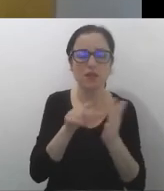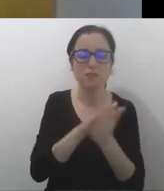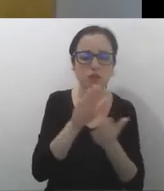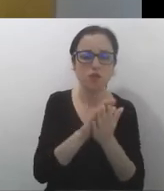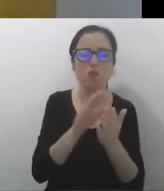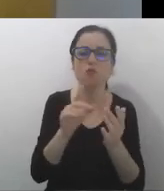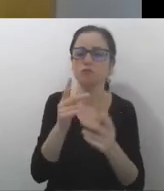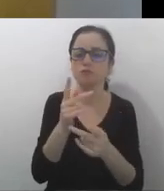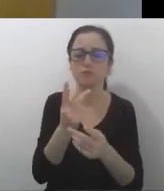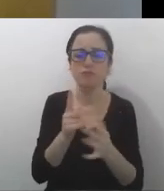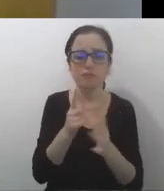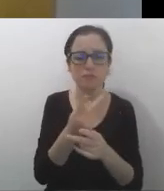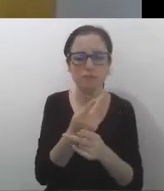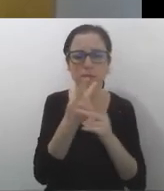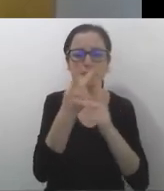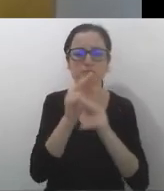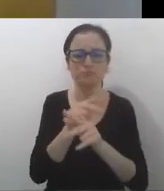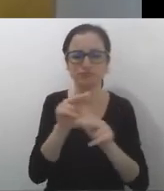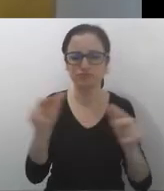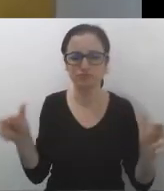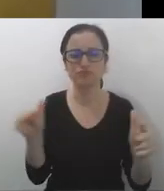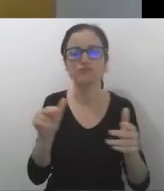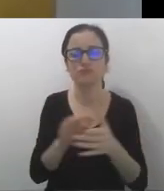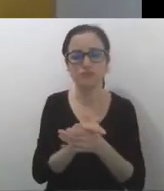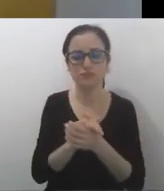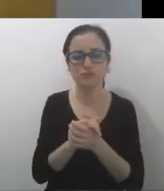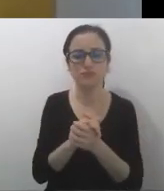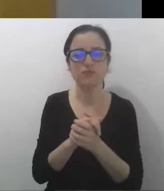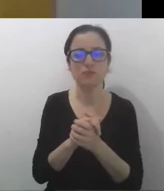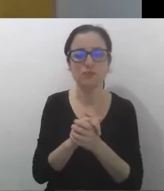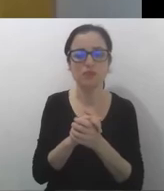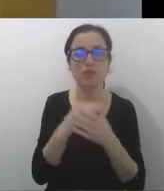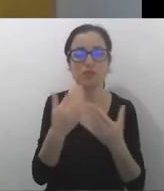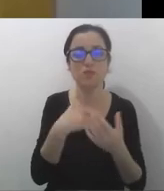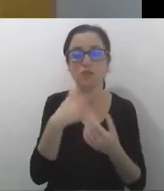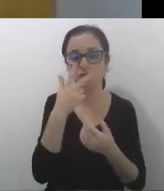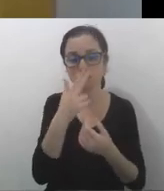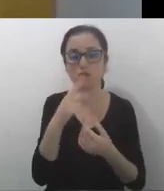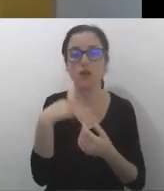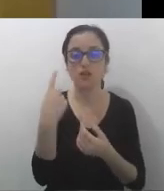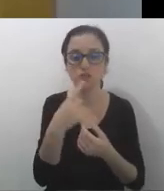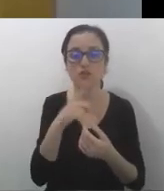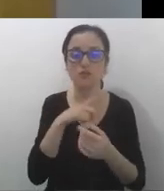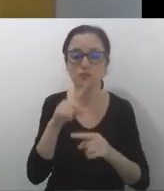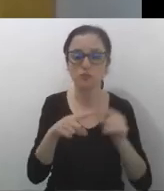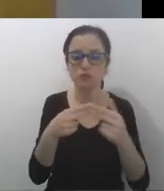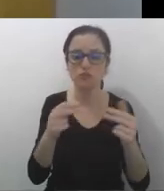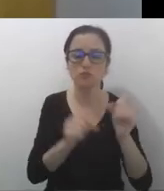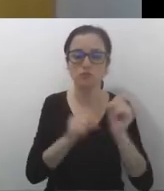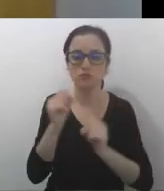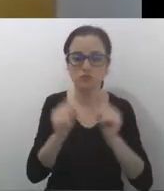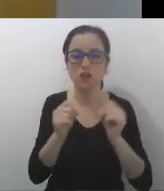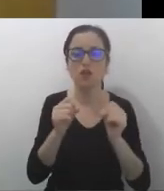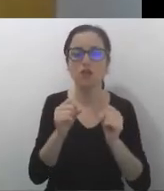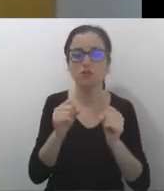Então, eu acho que a gente tem uma produção industrial que tem essas lacunas que eu estava falando, isso é estudado pelos